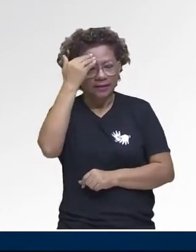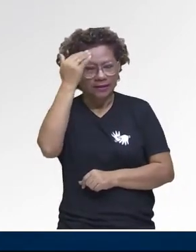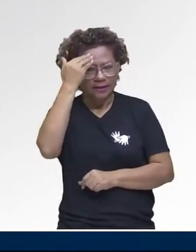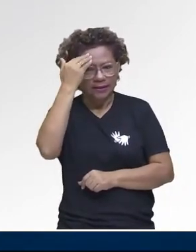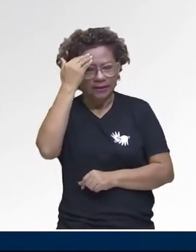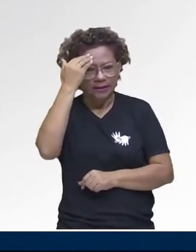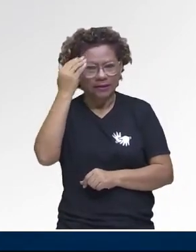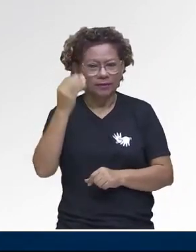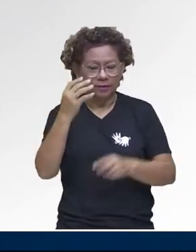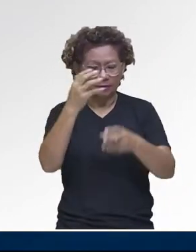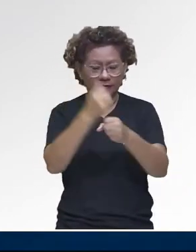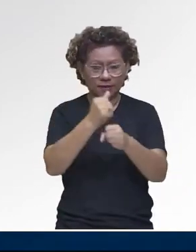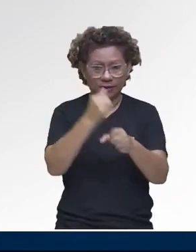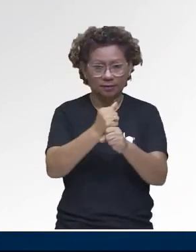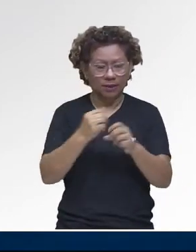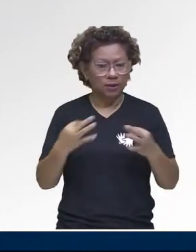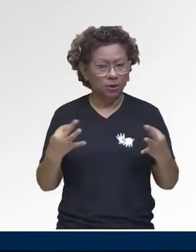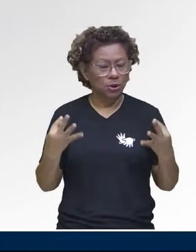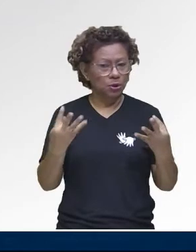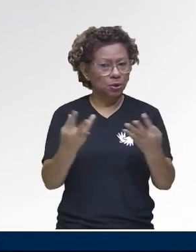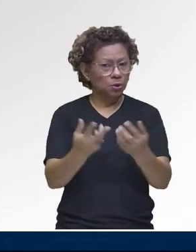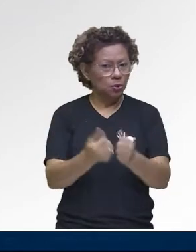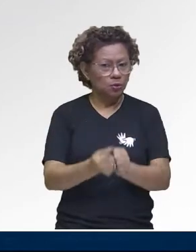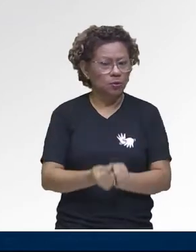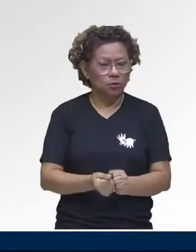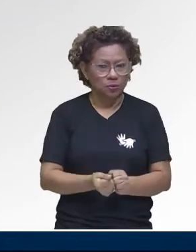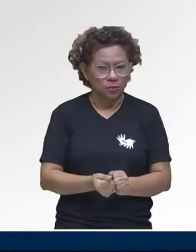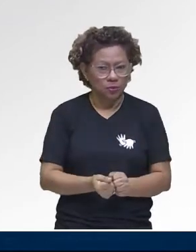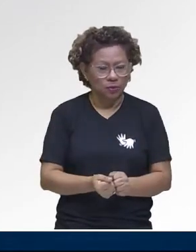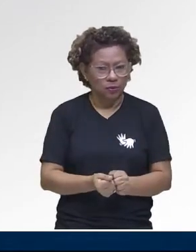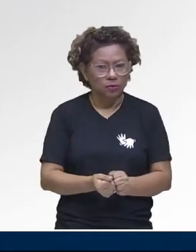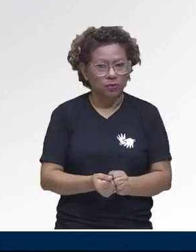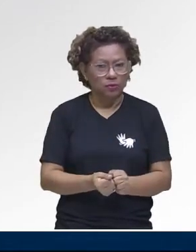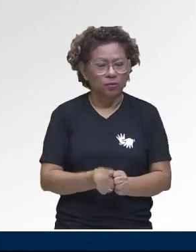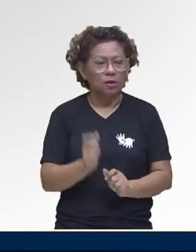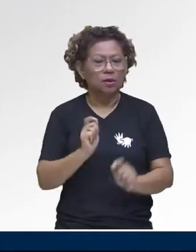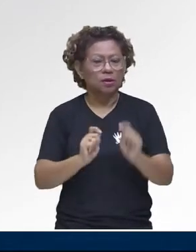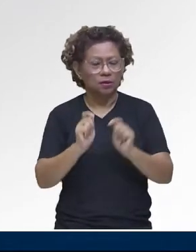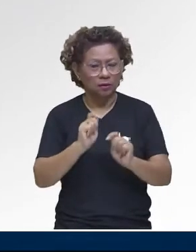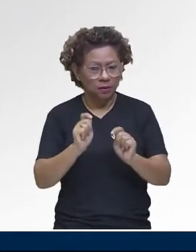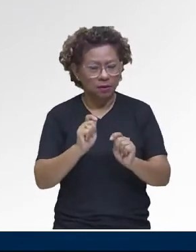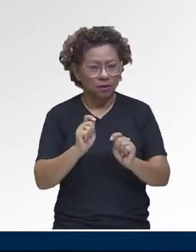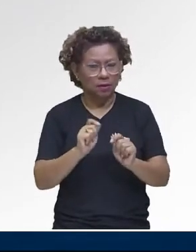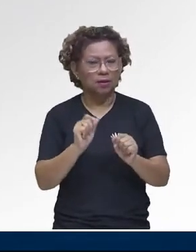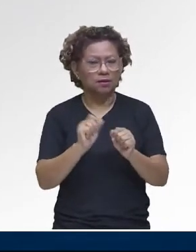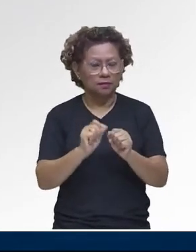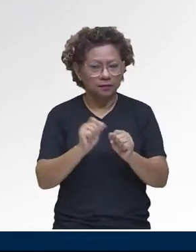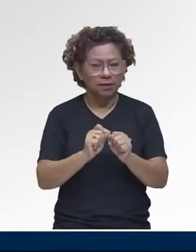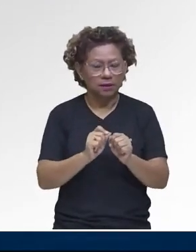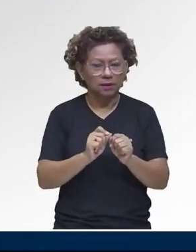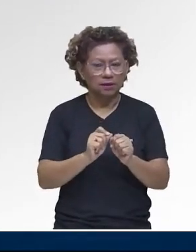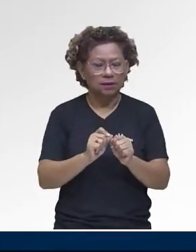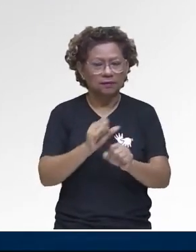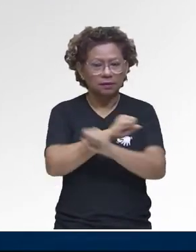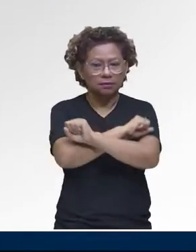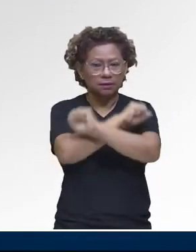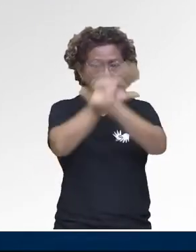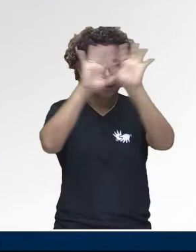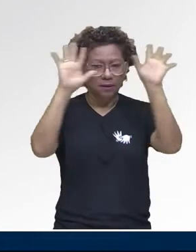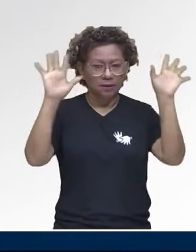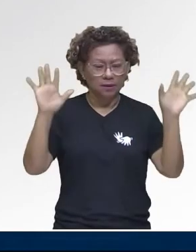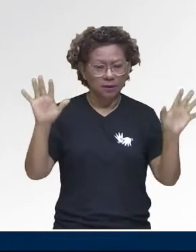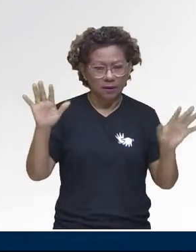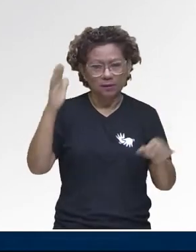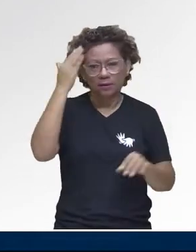todas as partes inteiras com todas as partes inteiras e todas as partes decimais com todas as partes decimais, fica claro a gente entender que nós